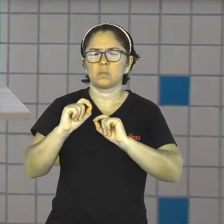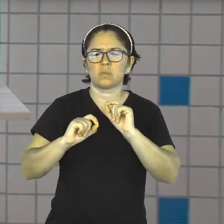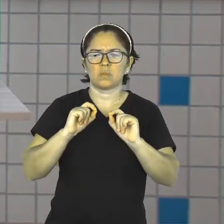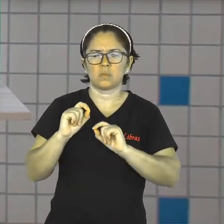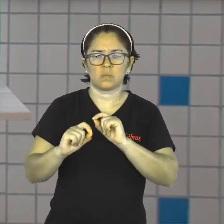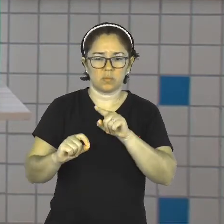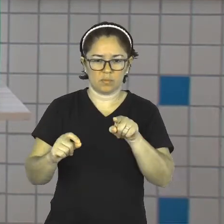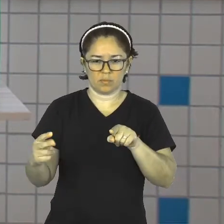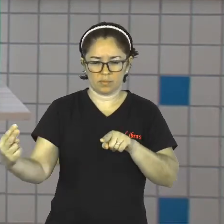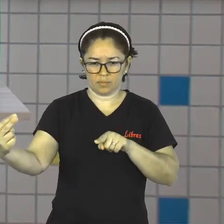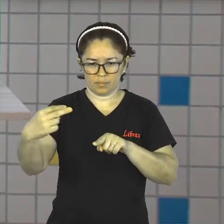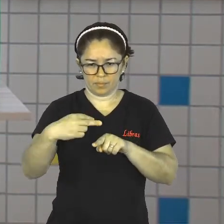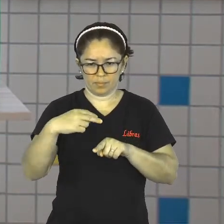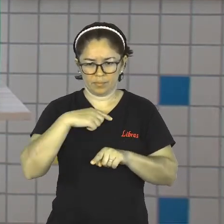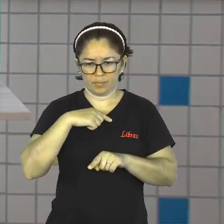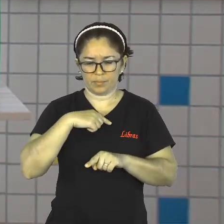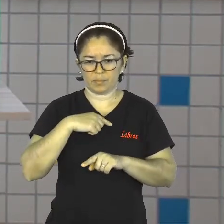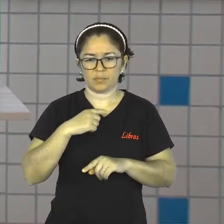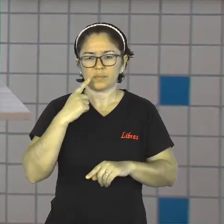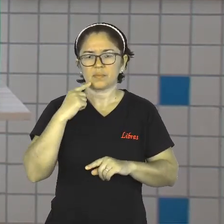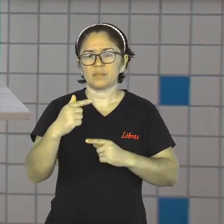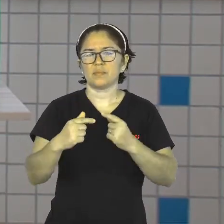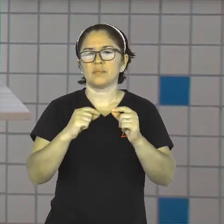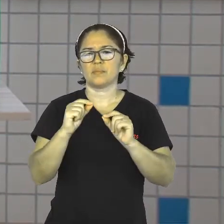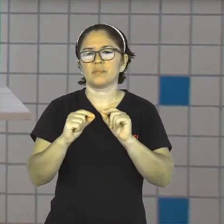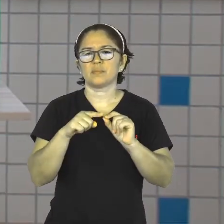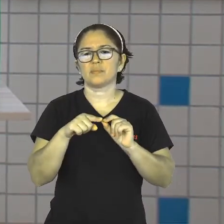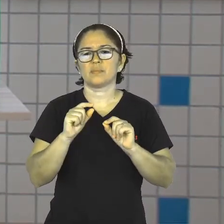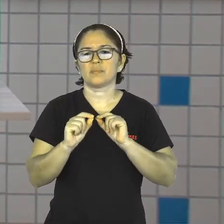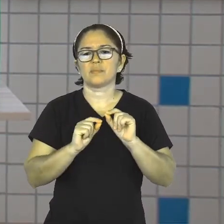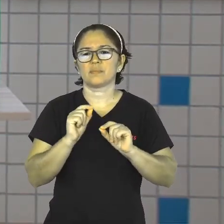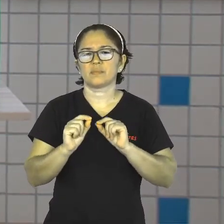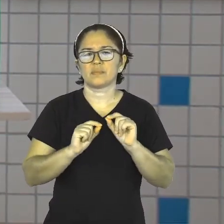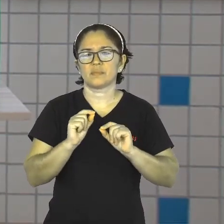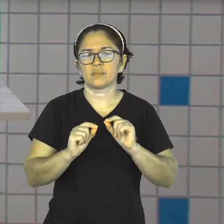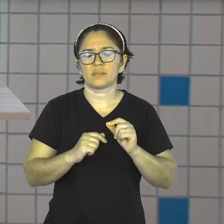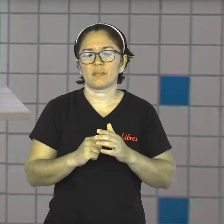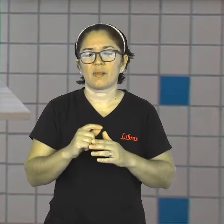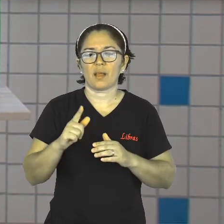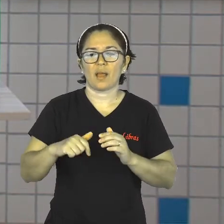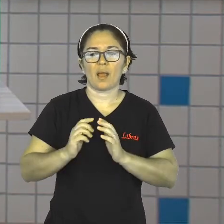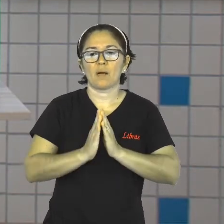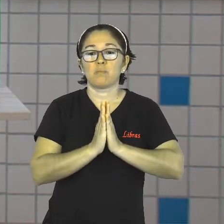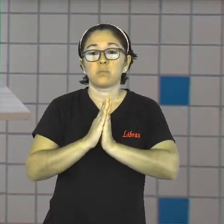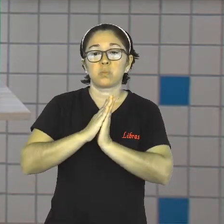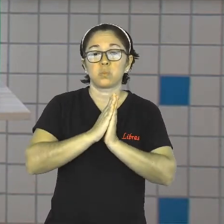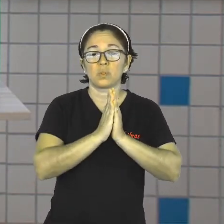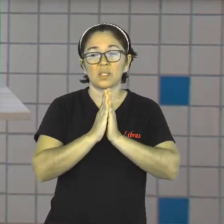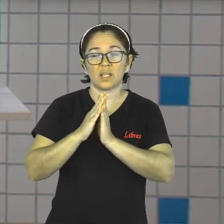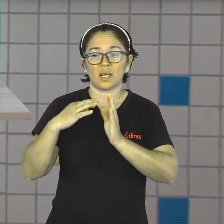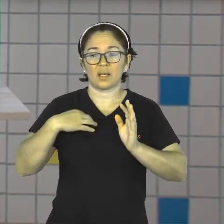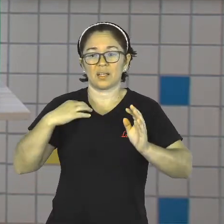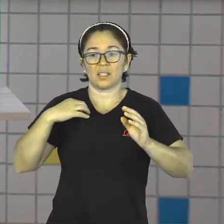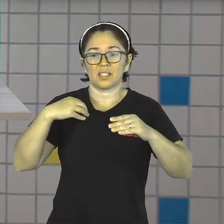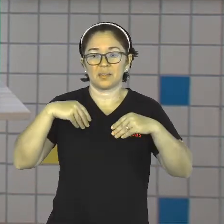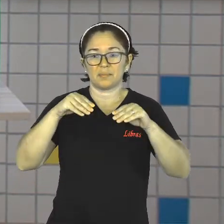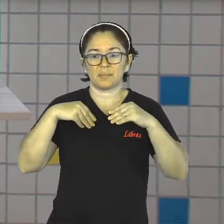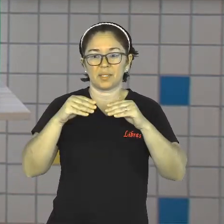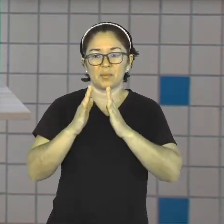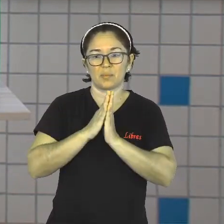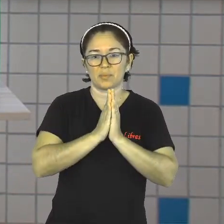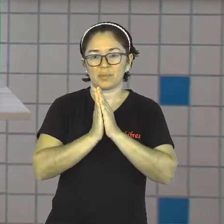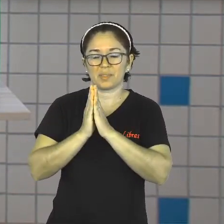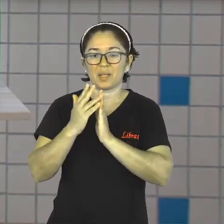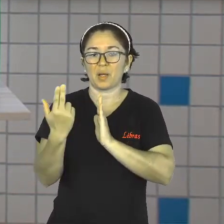estão vendo? Olha só. O que que é isso aqui? Ah, uma boneca de pano. Muito bem. Olha o nome dela aqui, ó.